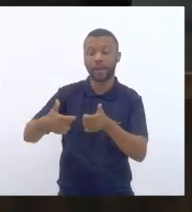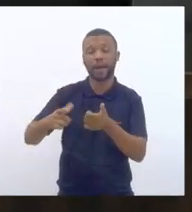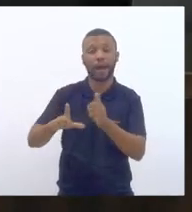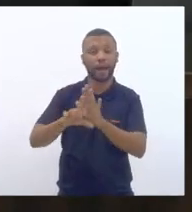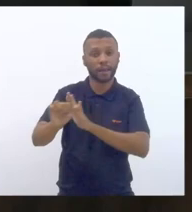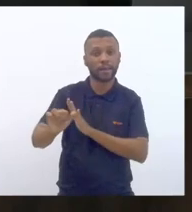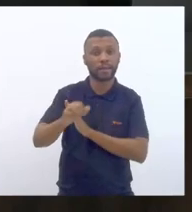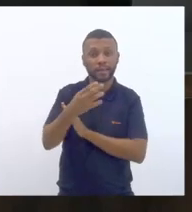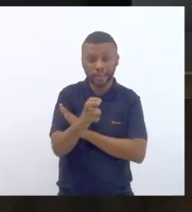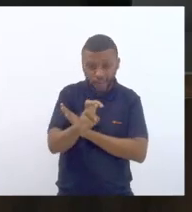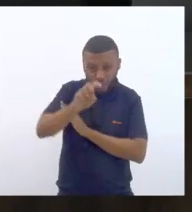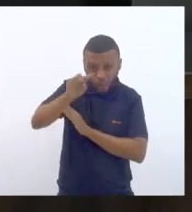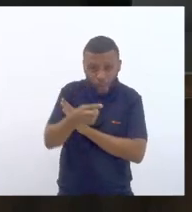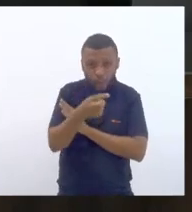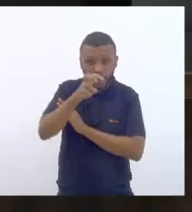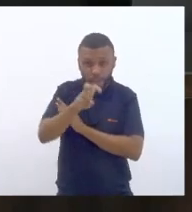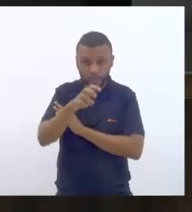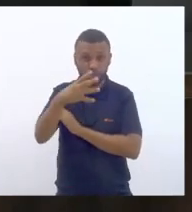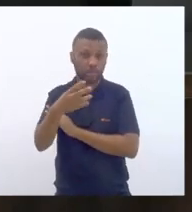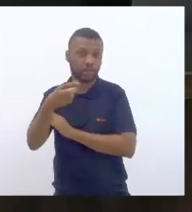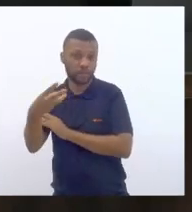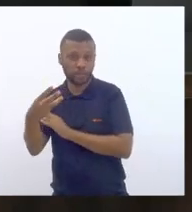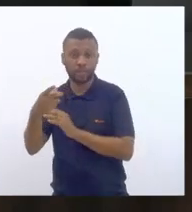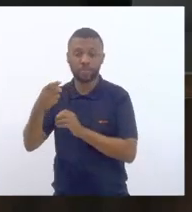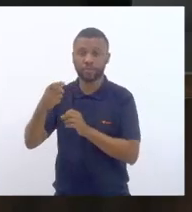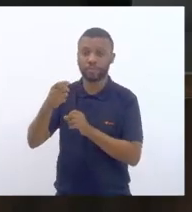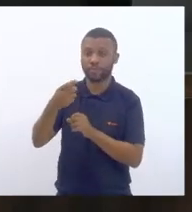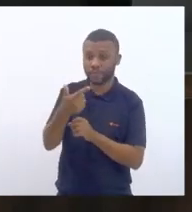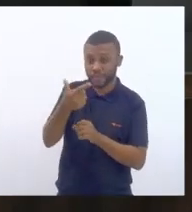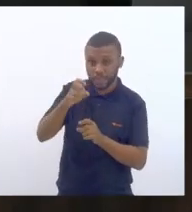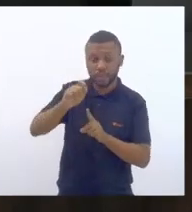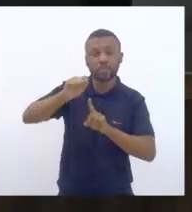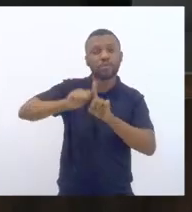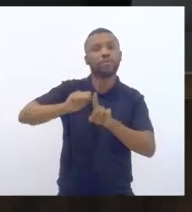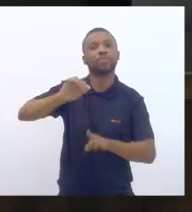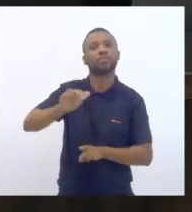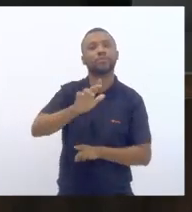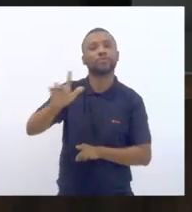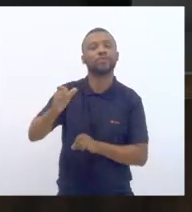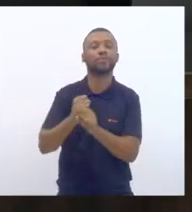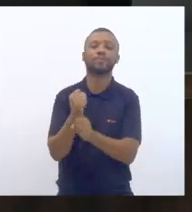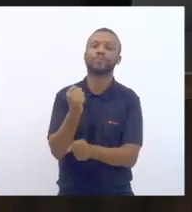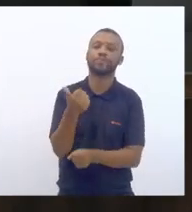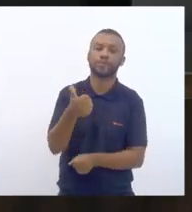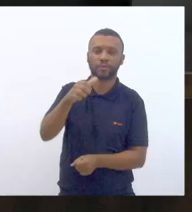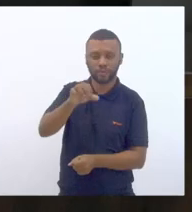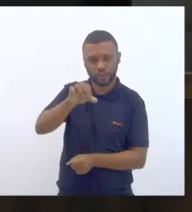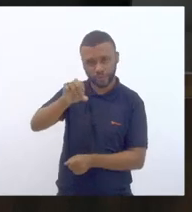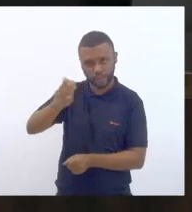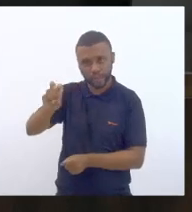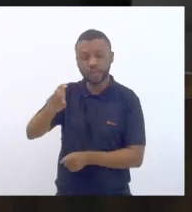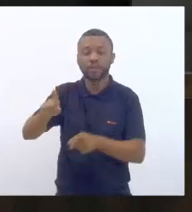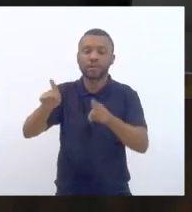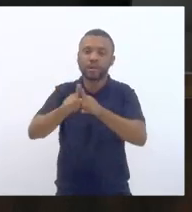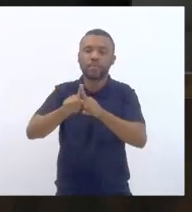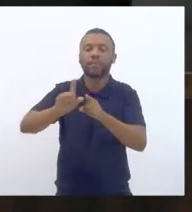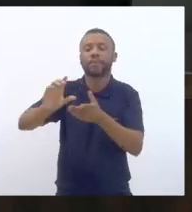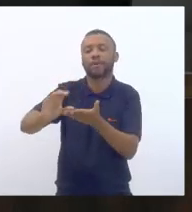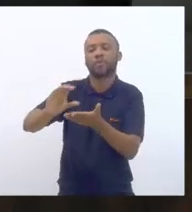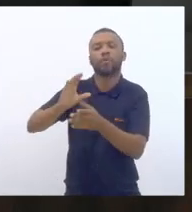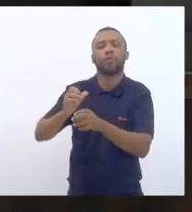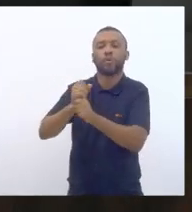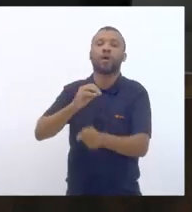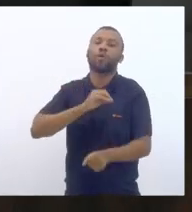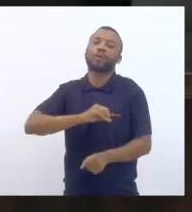4.583, de 25 de julho de 2005, e da lei 3.694, de 26 de outubro de 2001, fixa o vencimento base